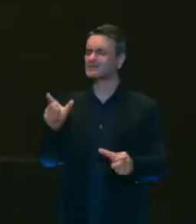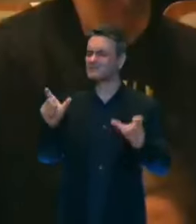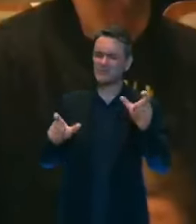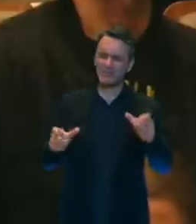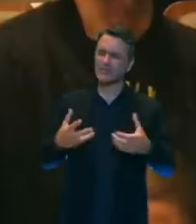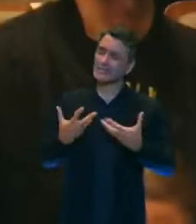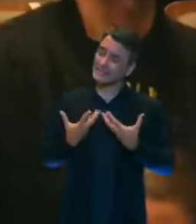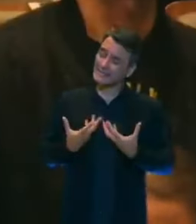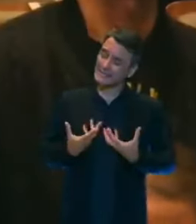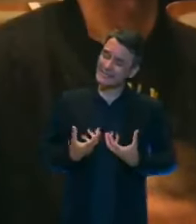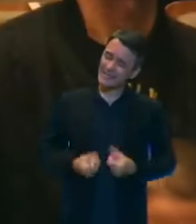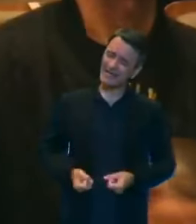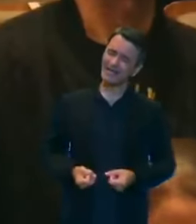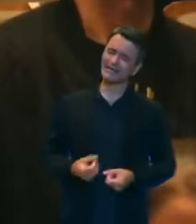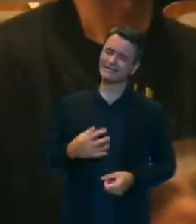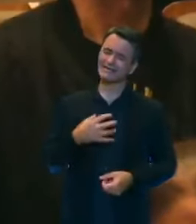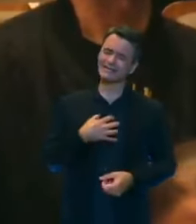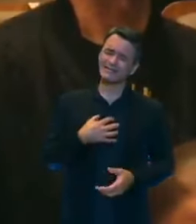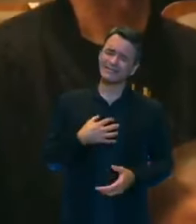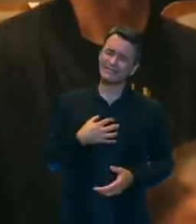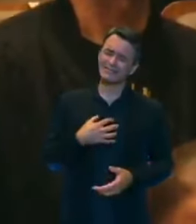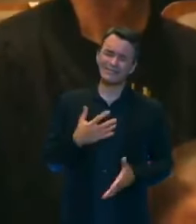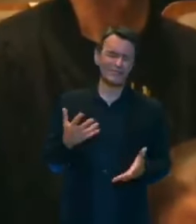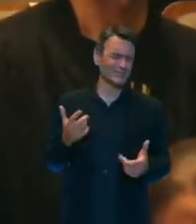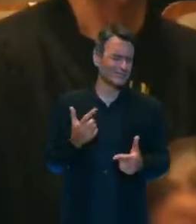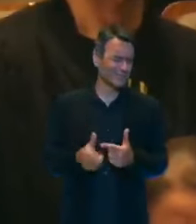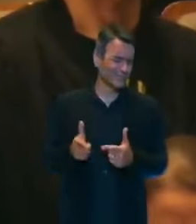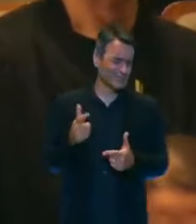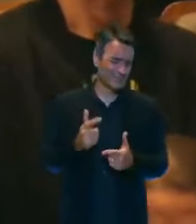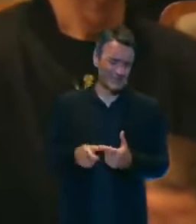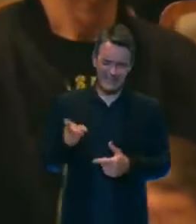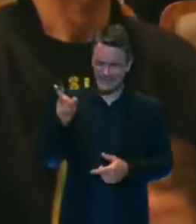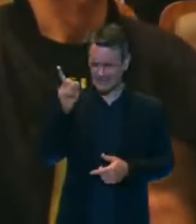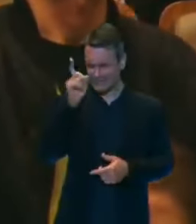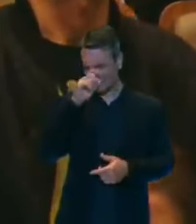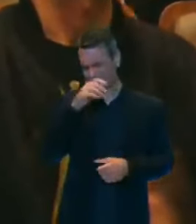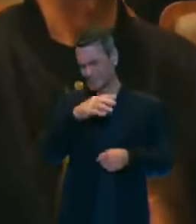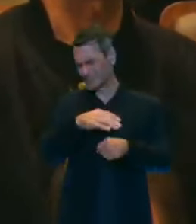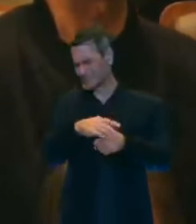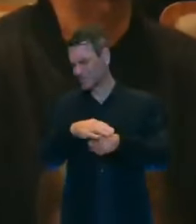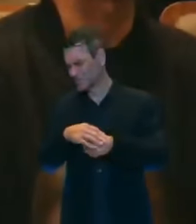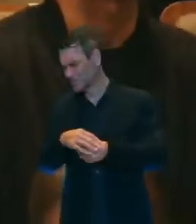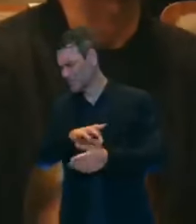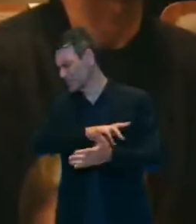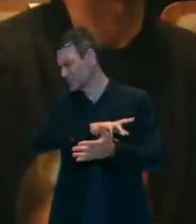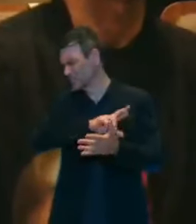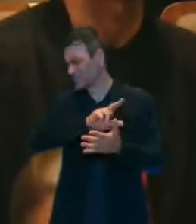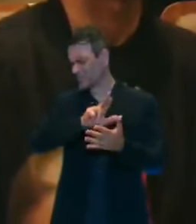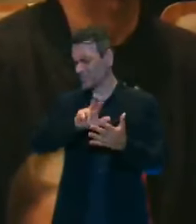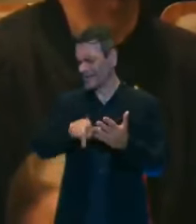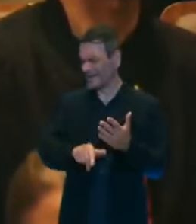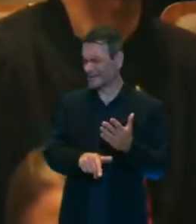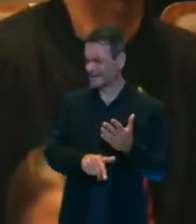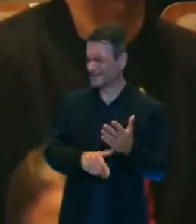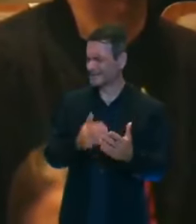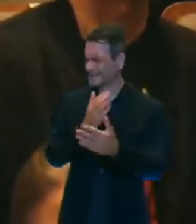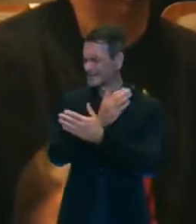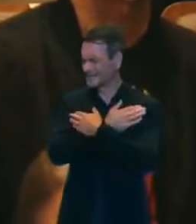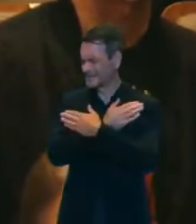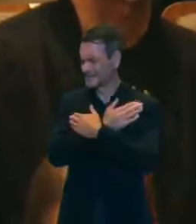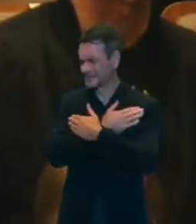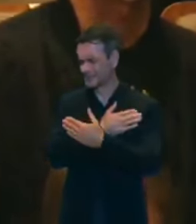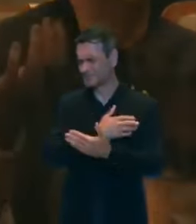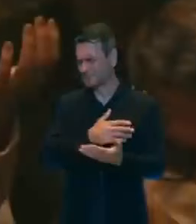cansados hoje, Pai, são tantas as lutas. Alguns estão lutando contra enfermidades, outros contra o desemprego, outros